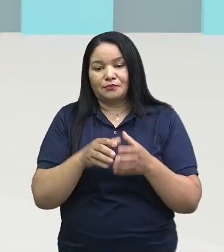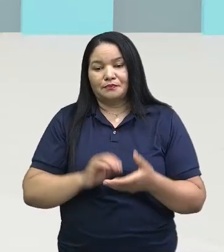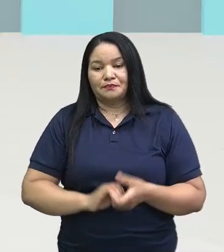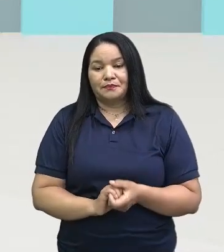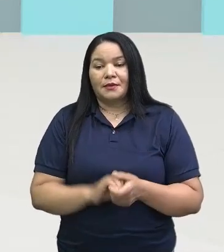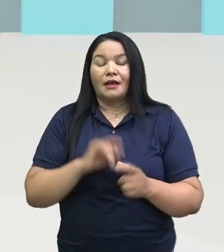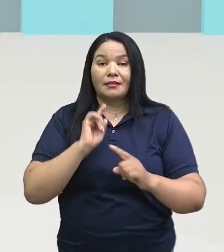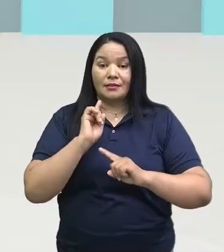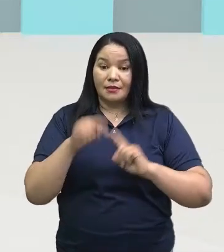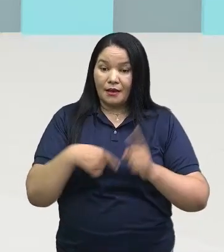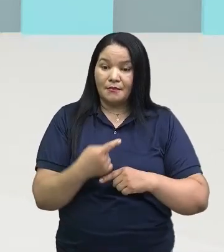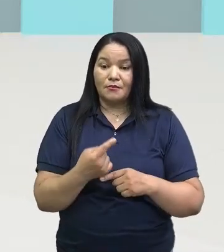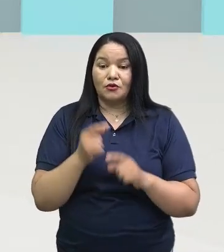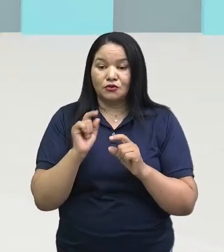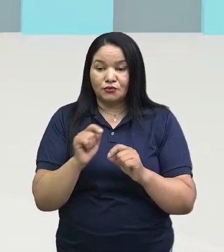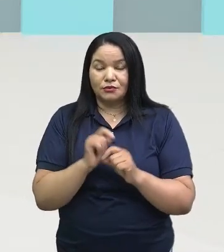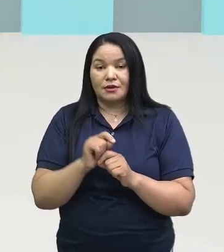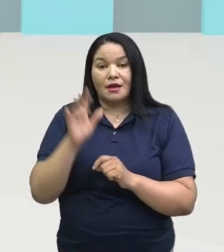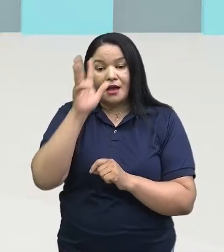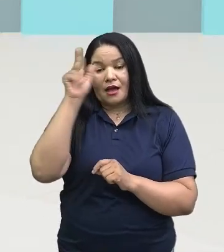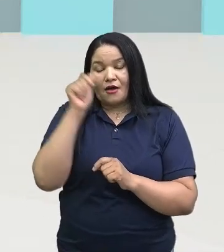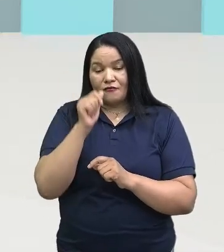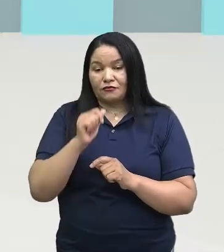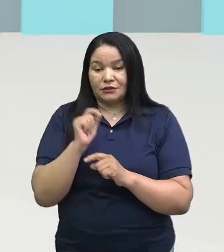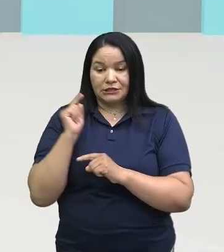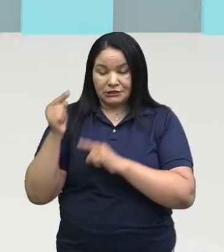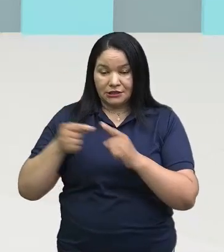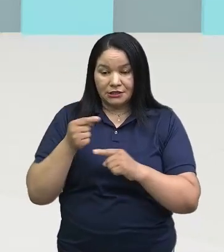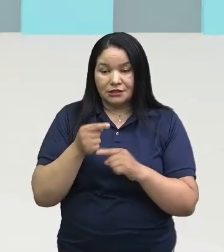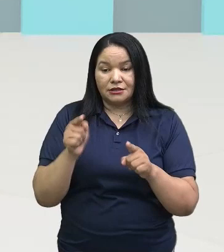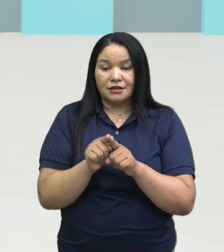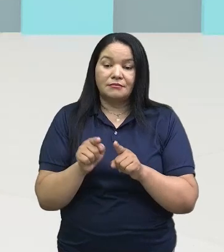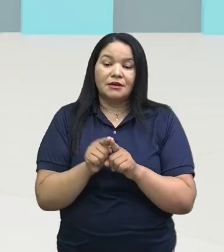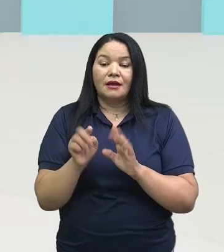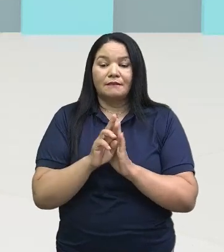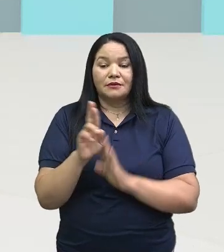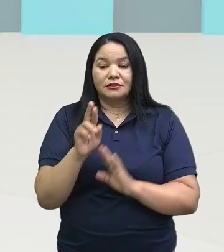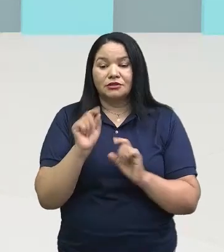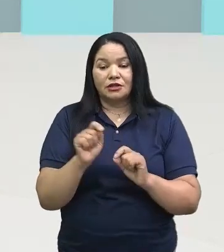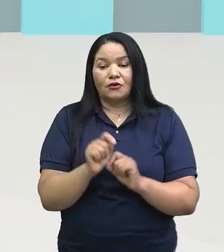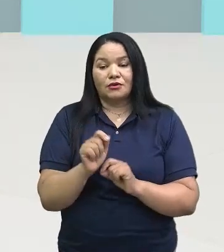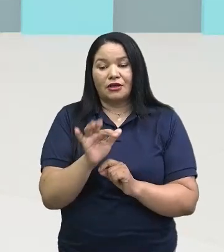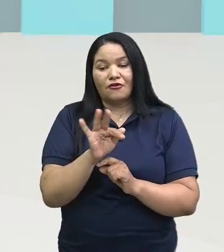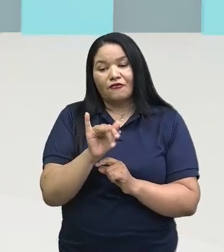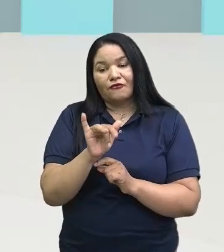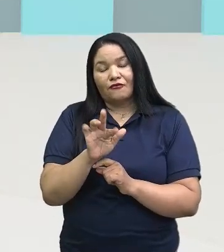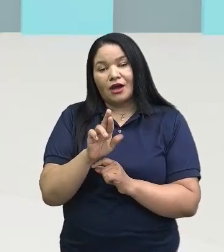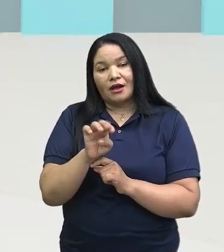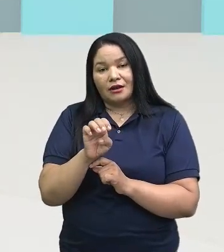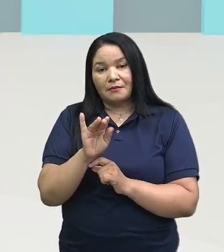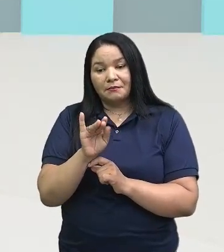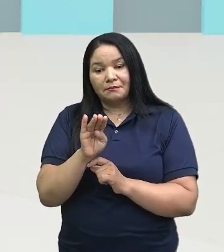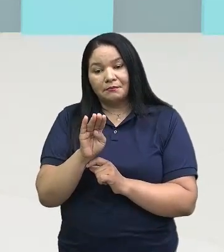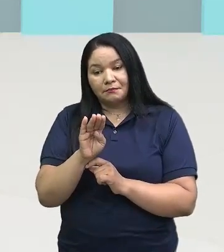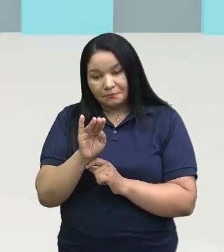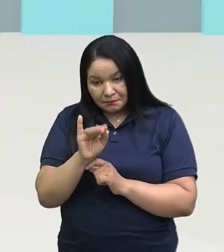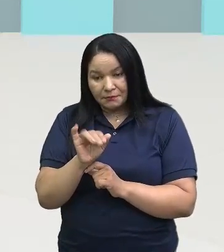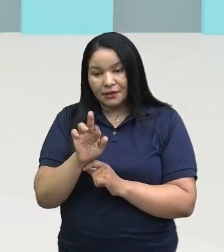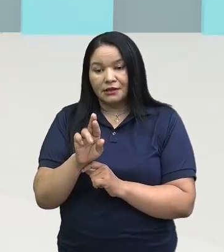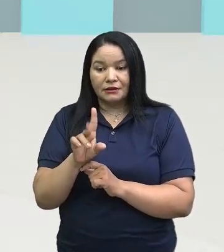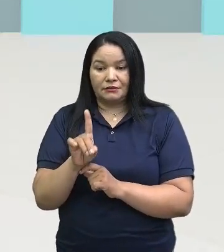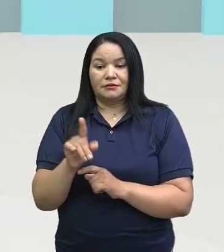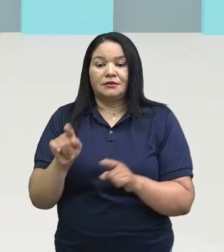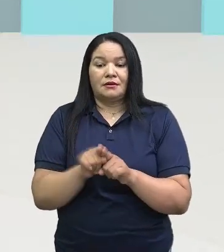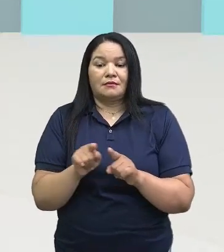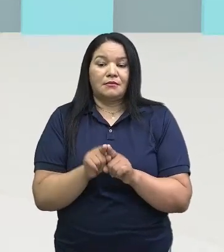foi a afrodescendente da história a representar o papel de Firebird no clássico composto por Stravinsky, O Pássaro